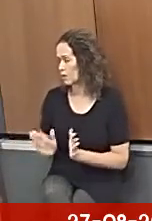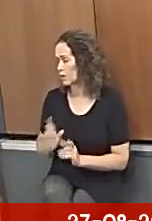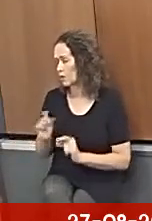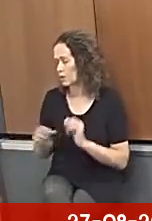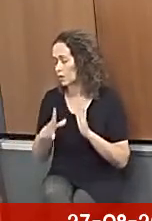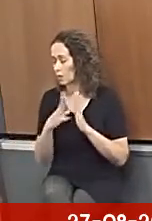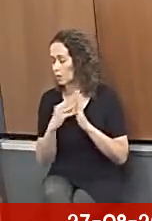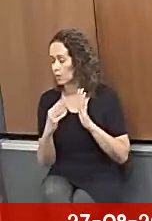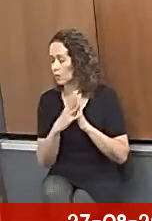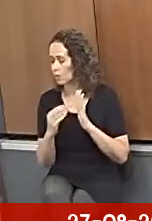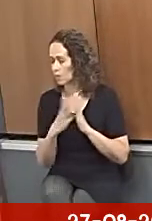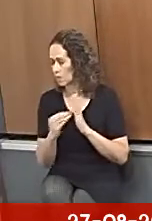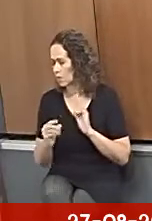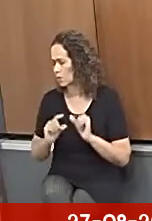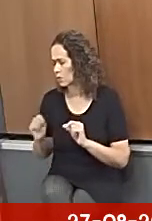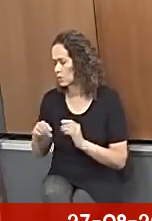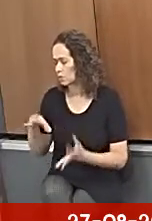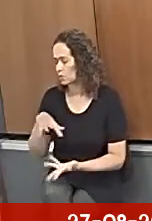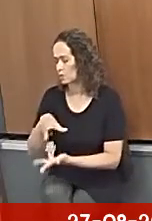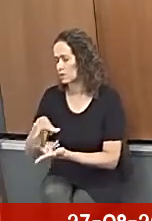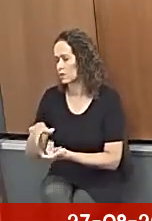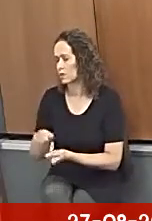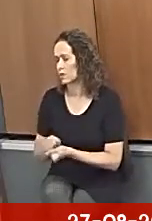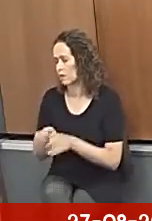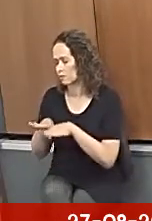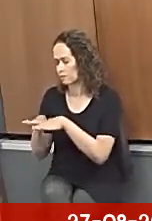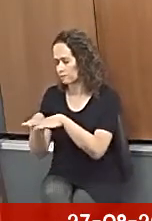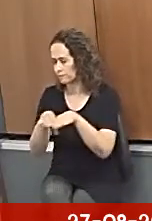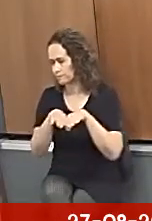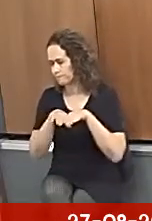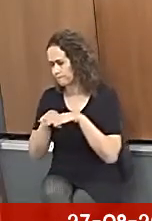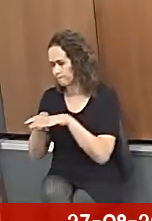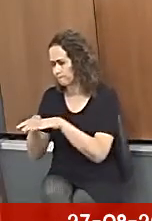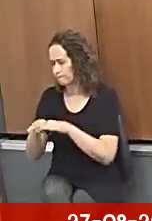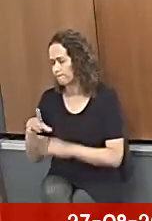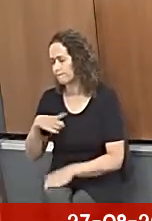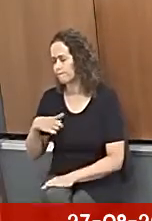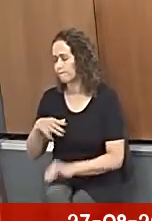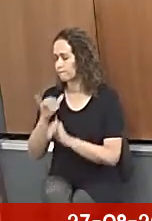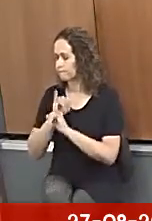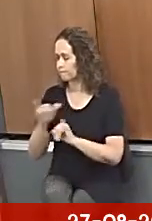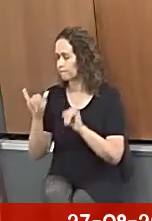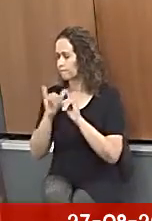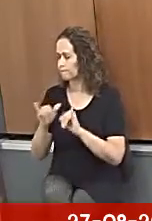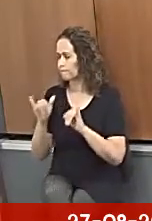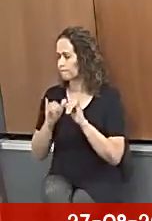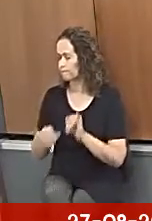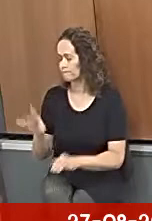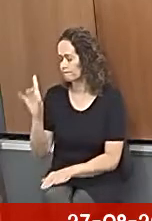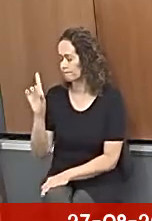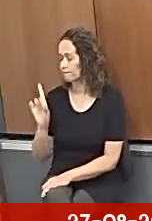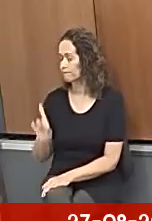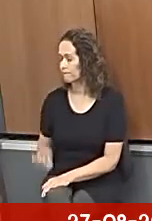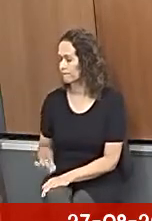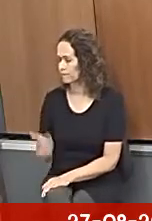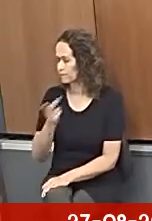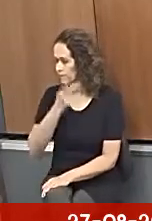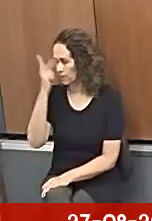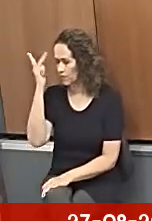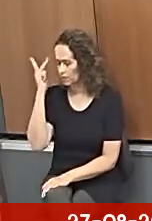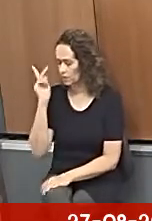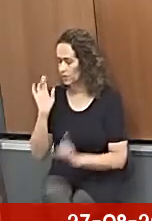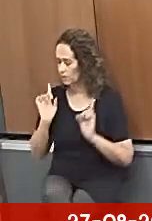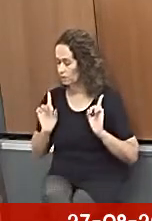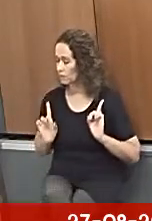do desenho universal nós temos a declaração internacional do direito da pessoa com deficiência que